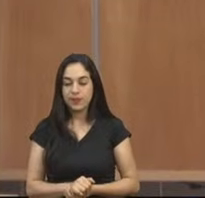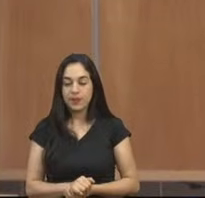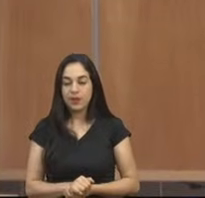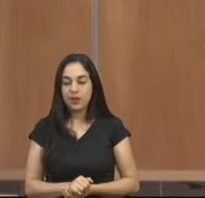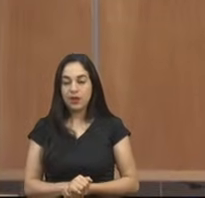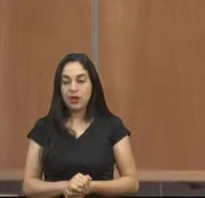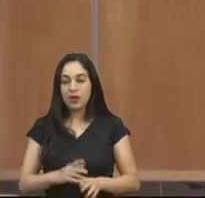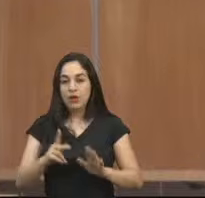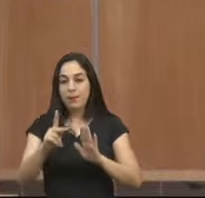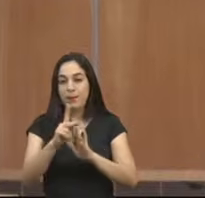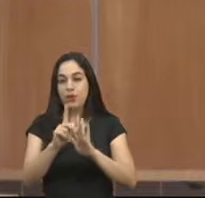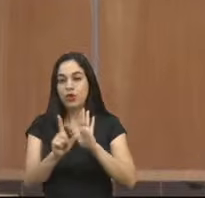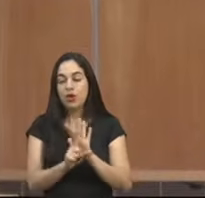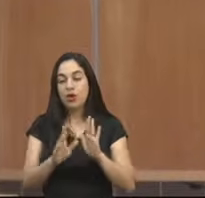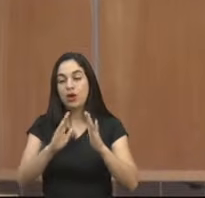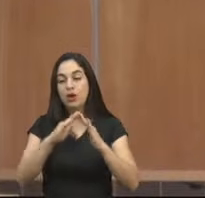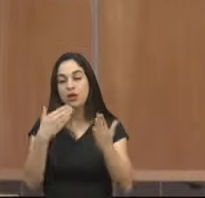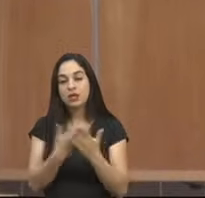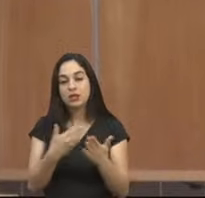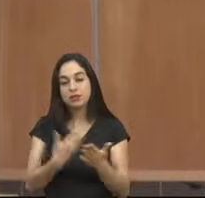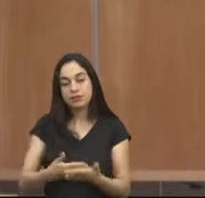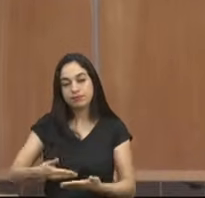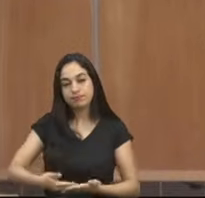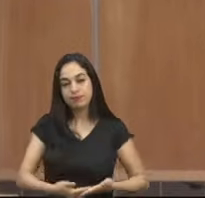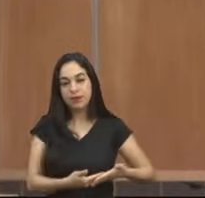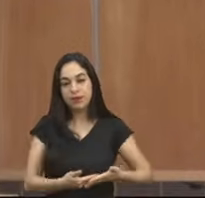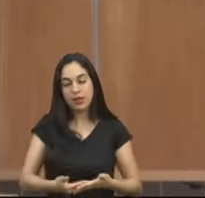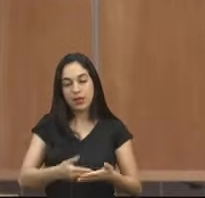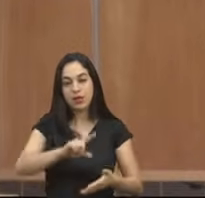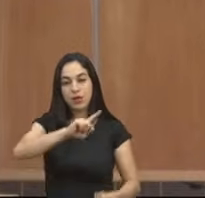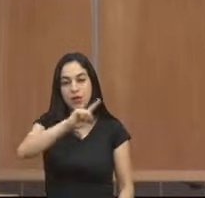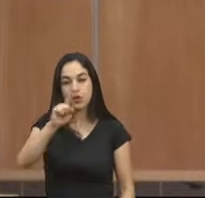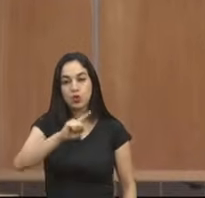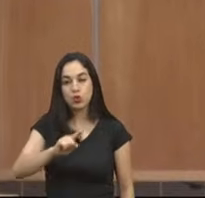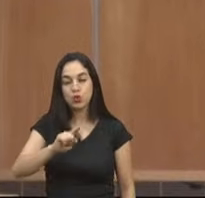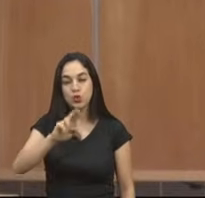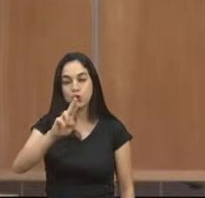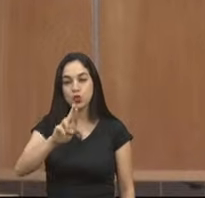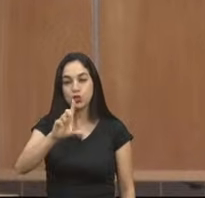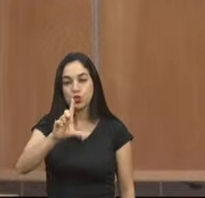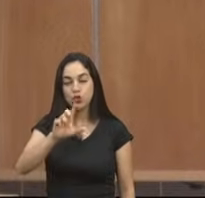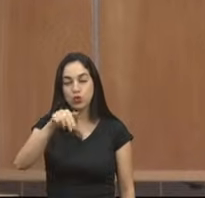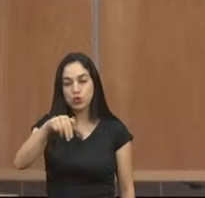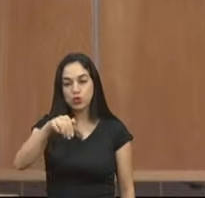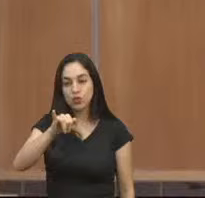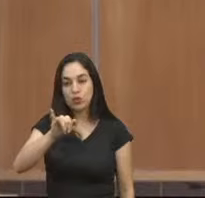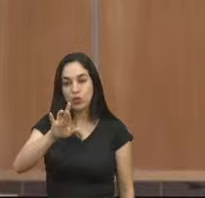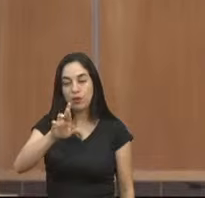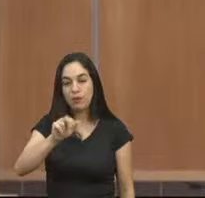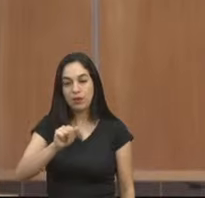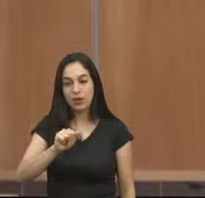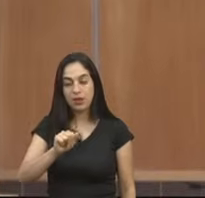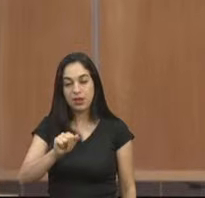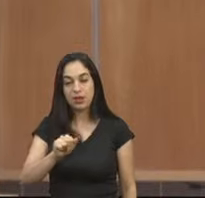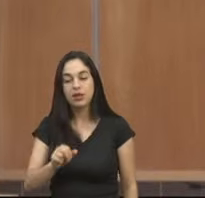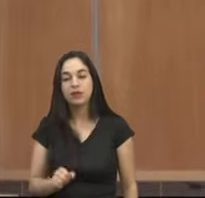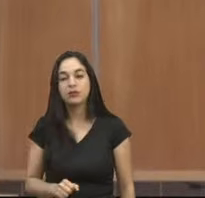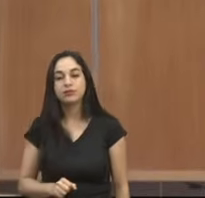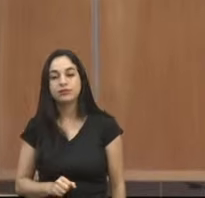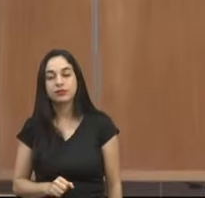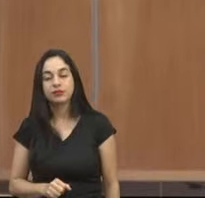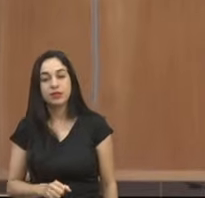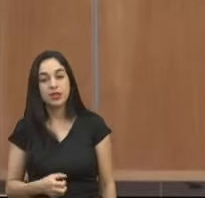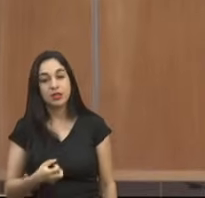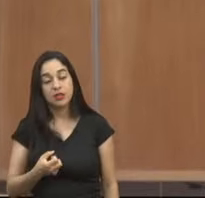Projeto da creche Zumira. Se for aqui Nova Esperança, vai ter que jogar tudo no chão e fazer